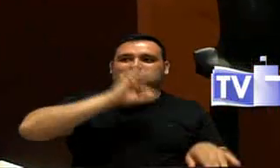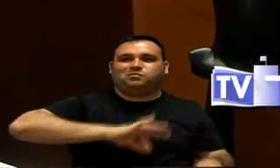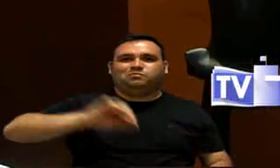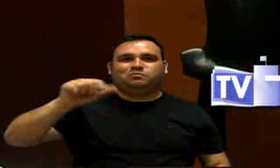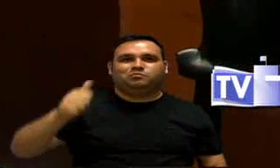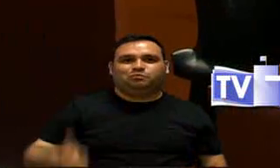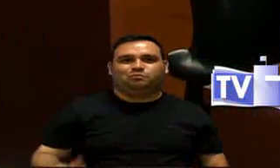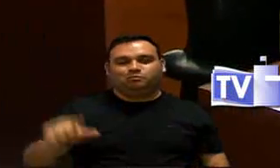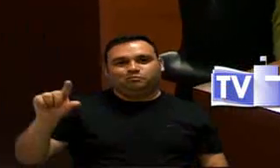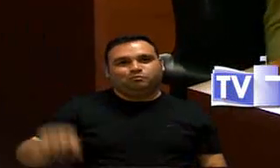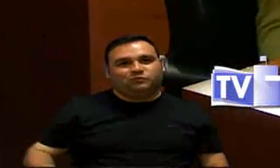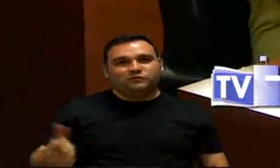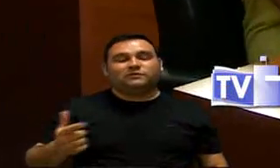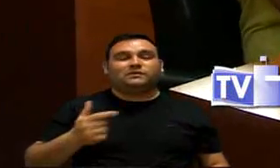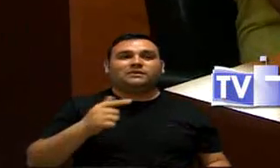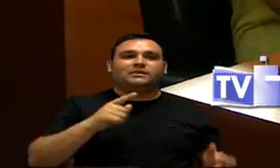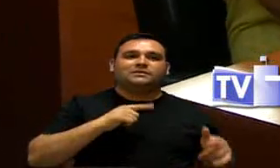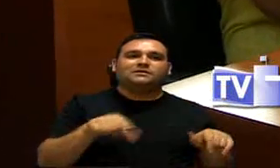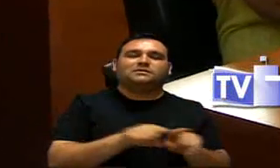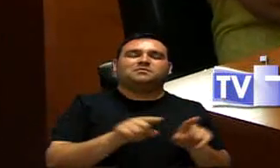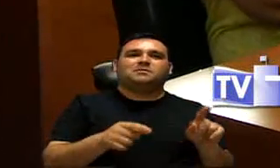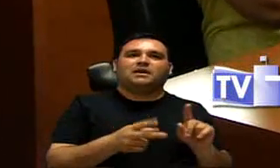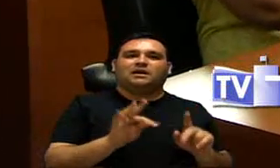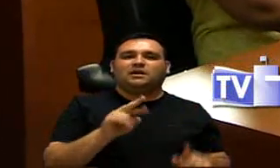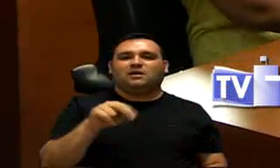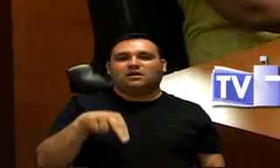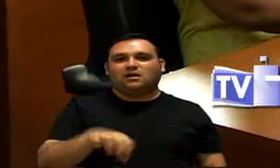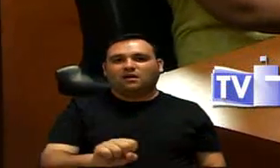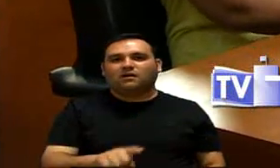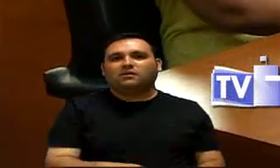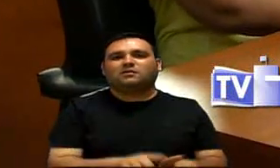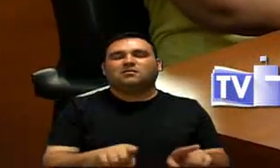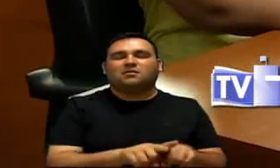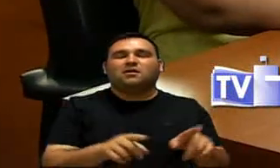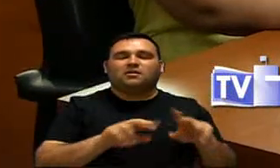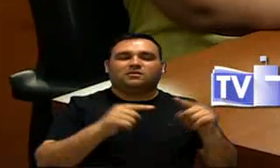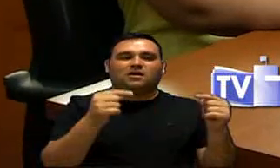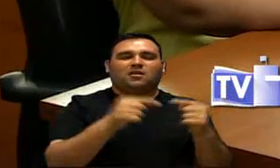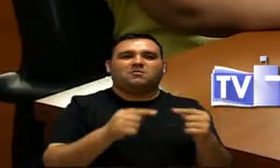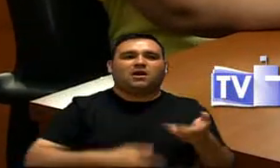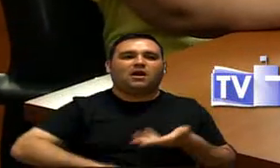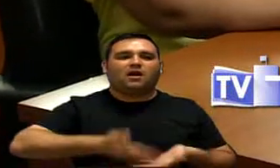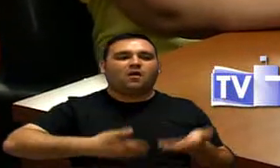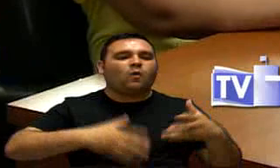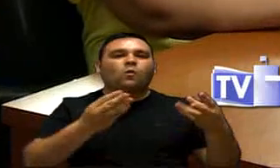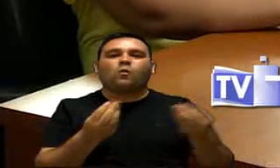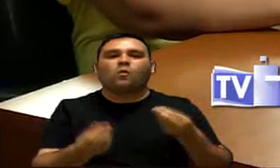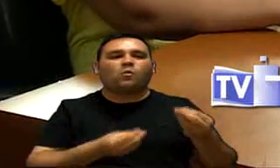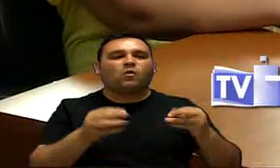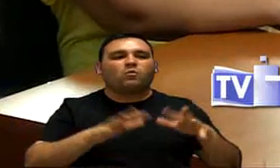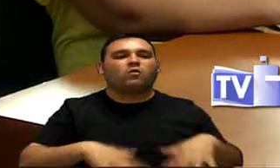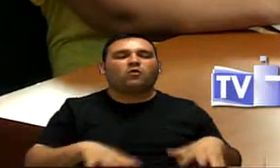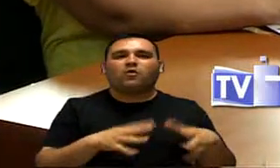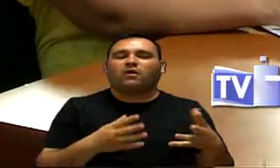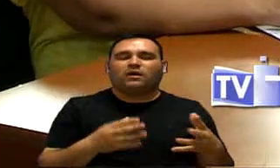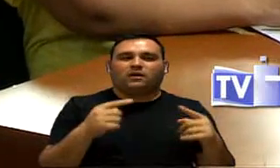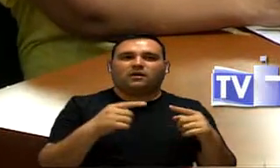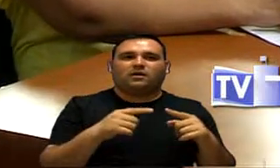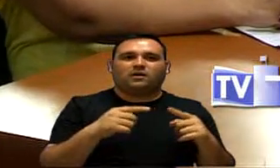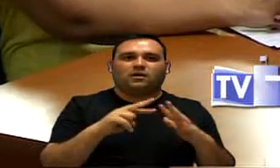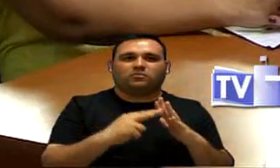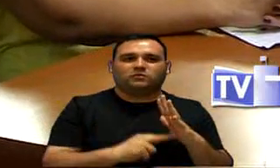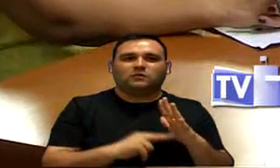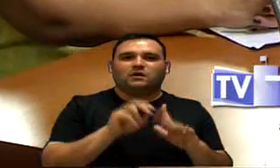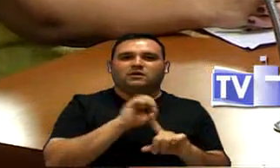homem trans, e aí a gente vai entrar nessas coisas que nós comentamos aqui com relação a como se permeiam, né? É como se permeia essa questão da